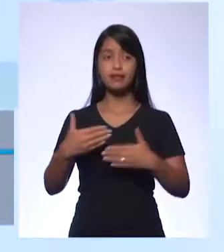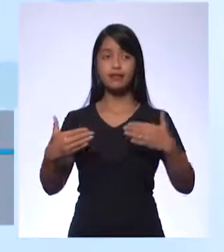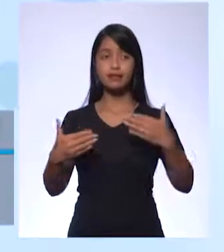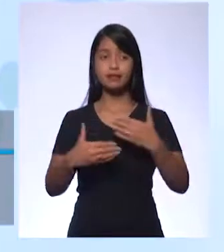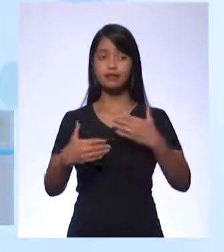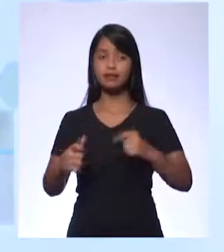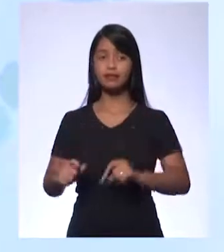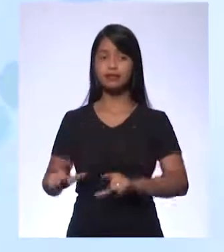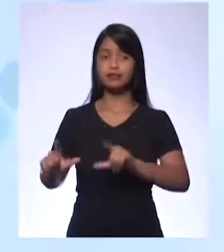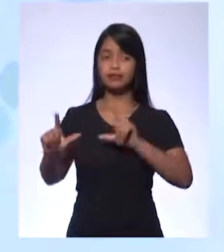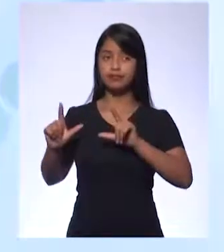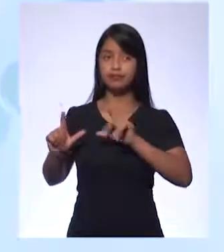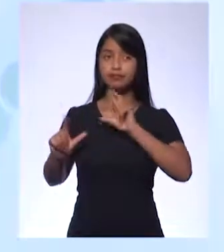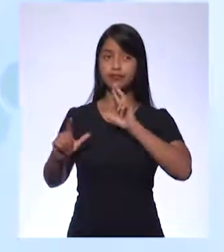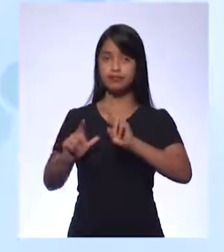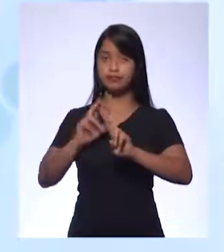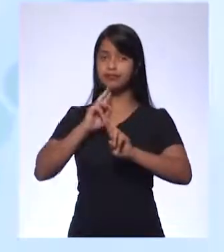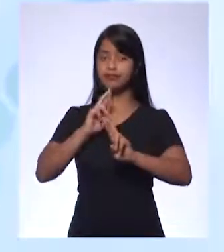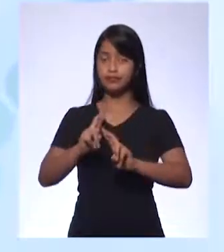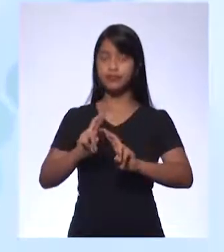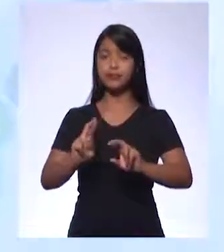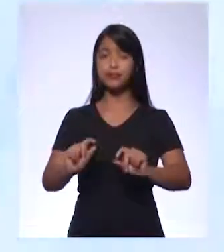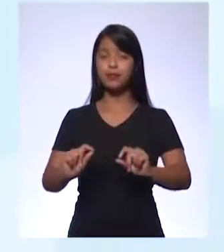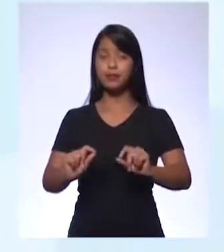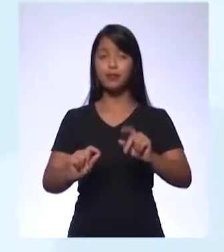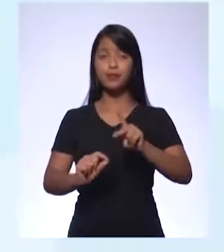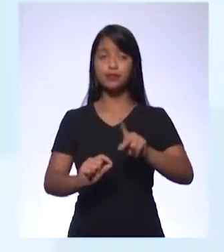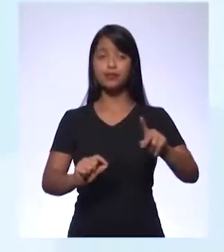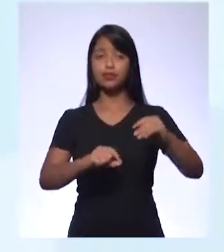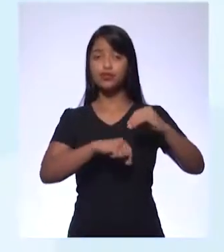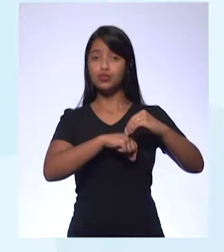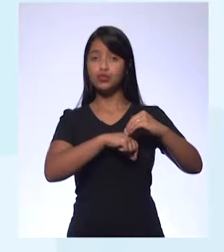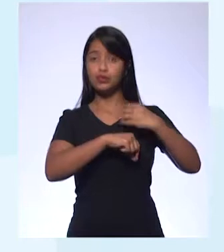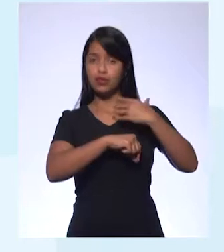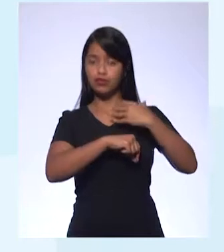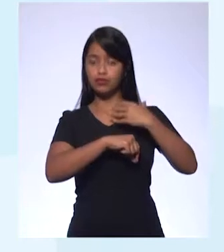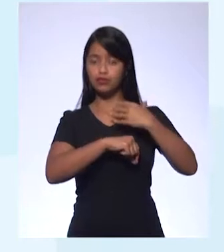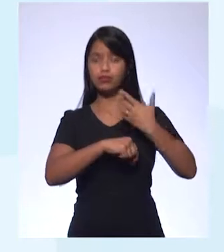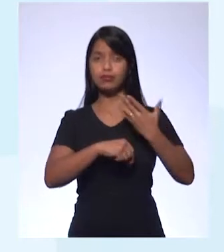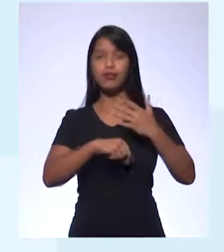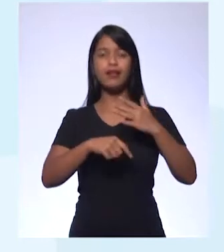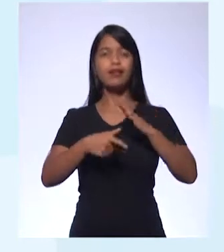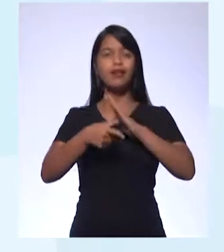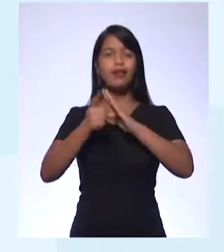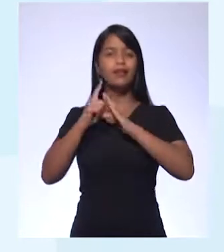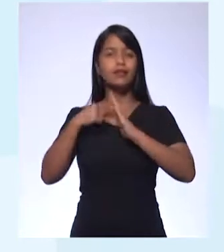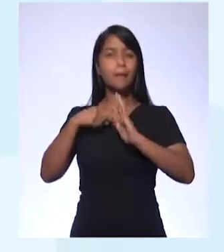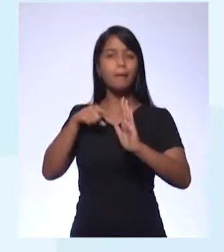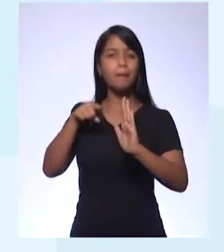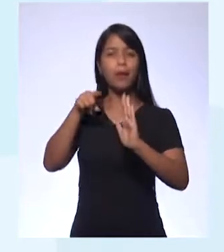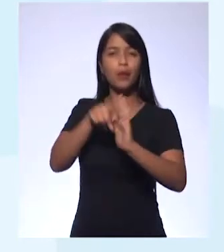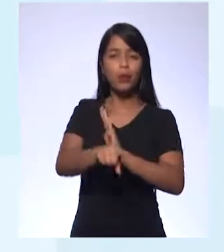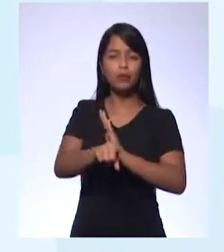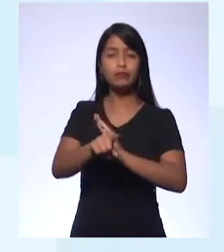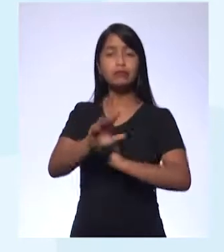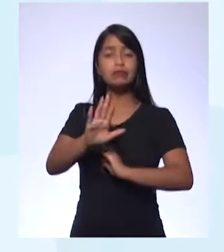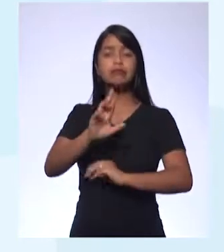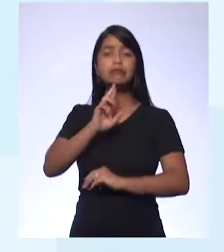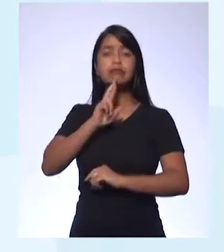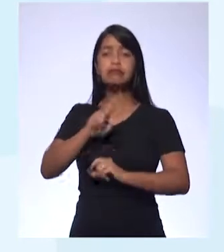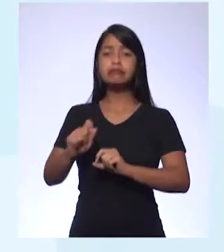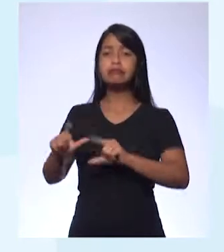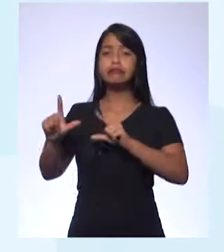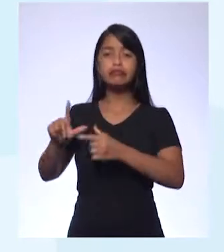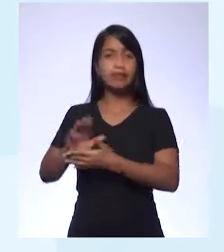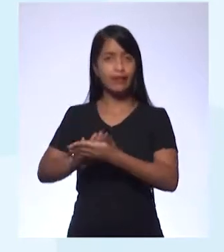respostas prováveis, porque foi uma sugestão de um professor, tá bom? Que eu normalmente só colocava a pergunta e depois fazia o comentário, mas é lógico que as